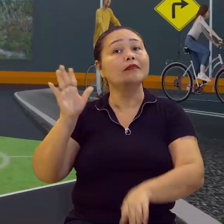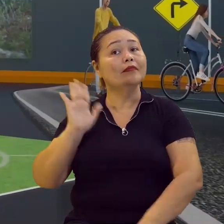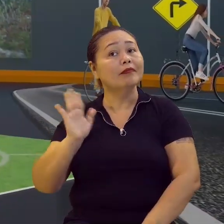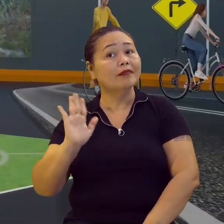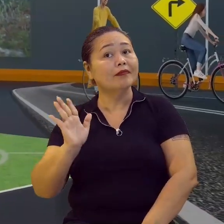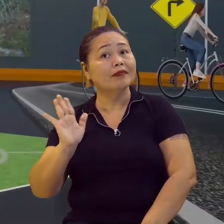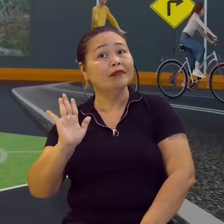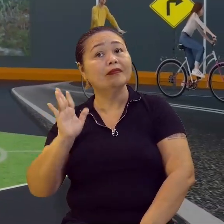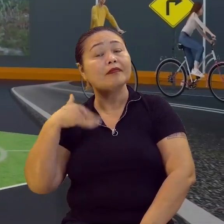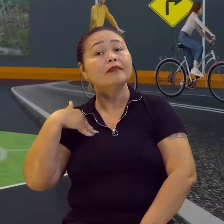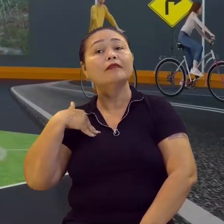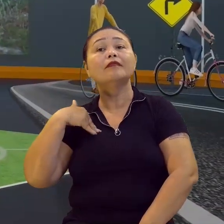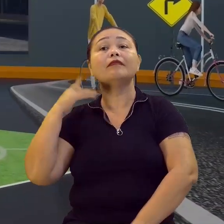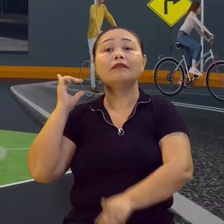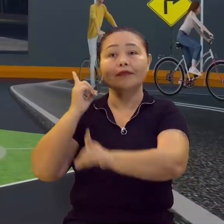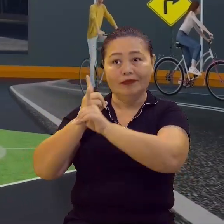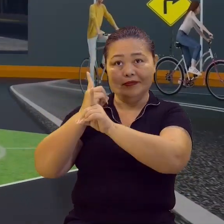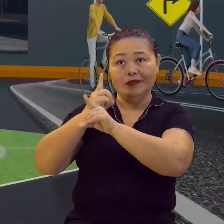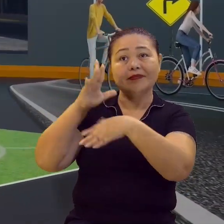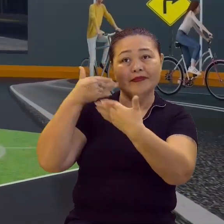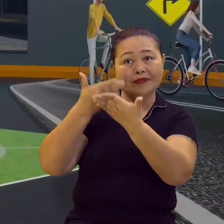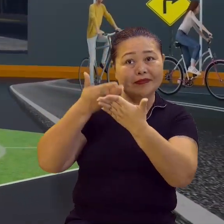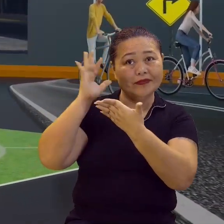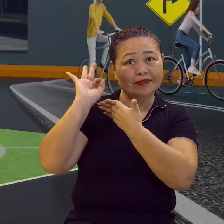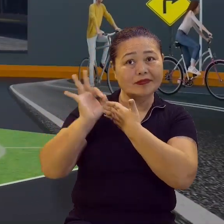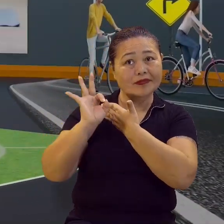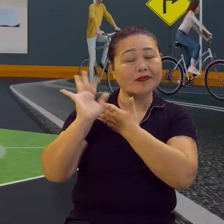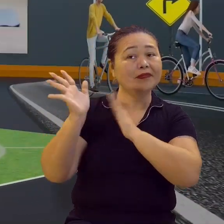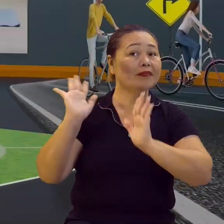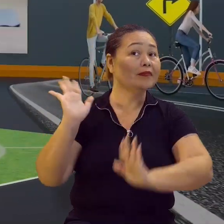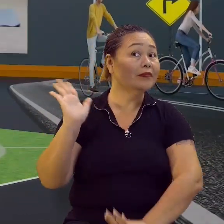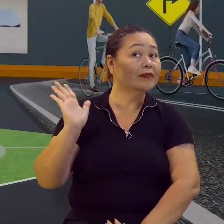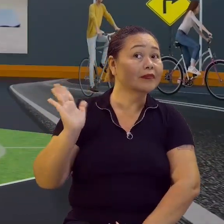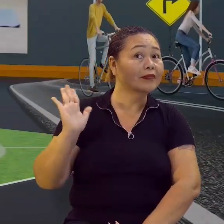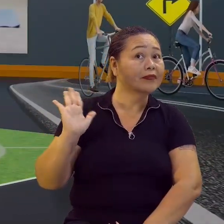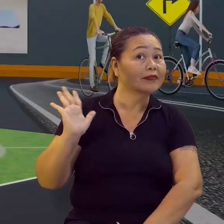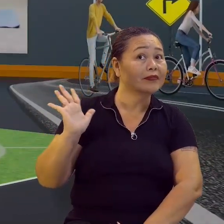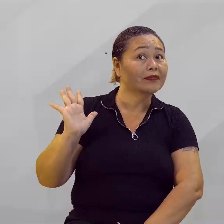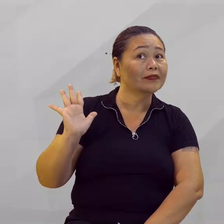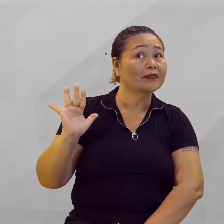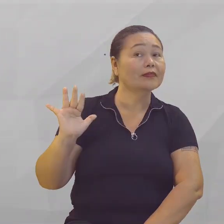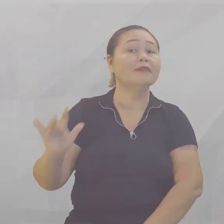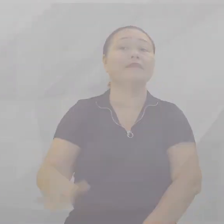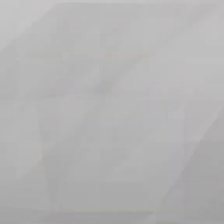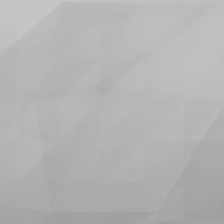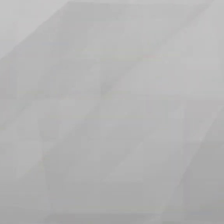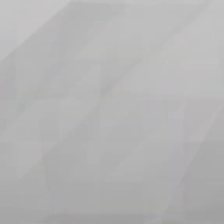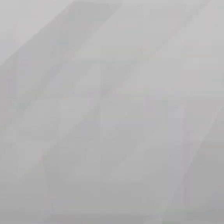Nos vemos nas próximas aulas, certo? Tchau, tchau, tchau, tchau.